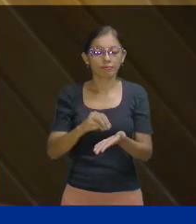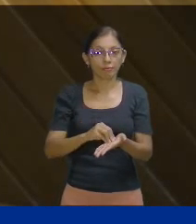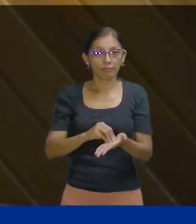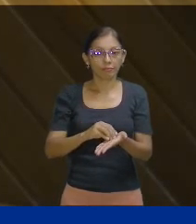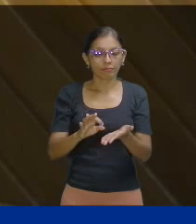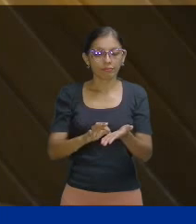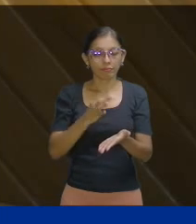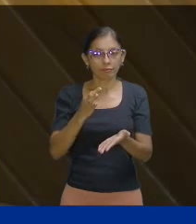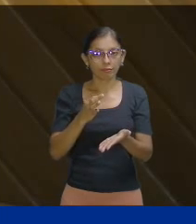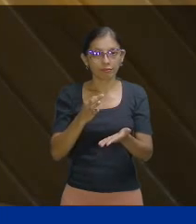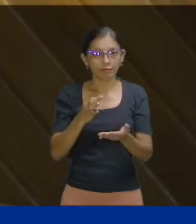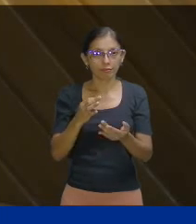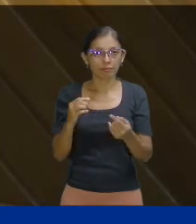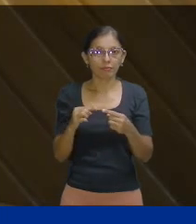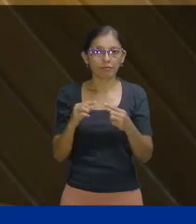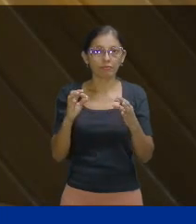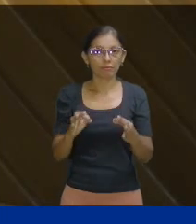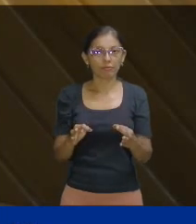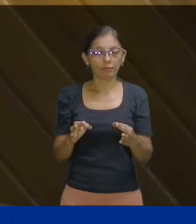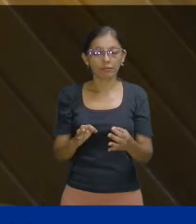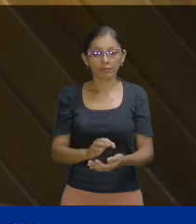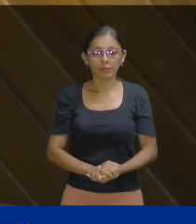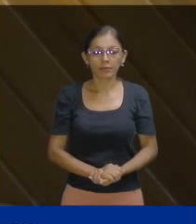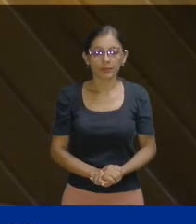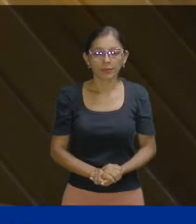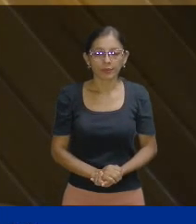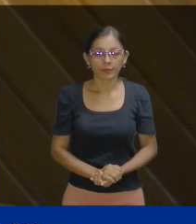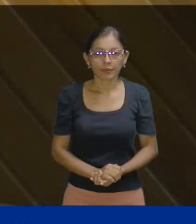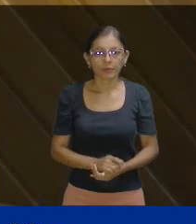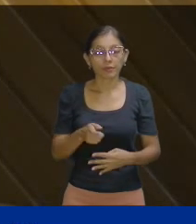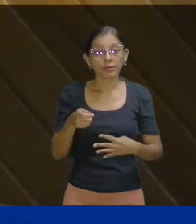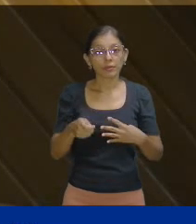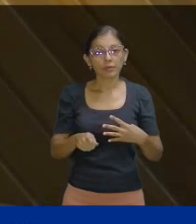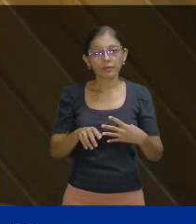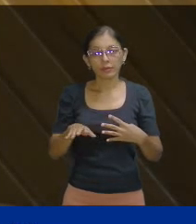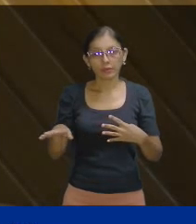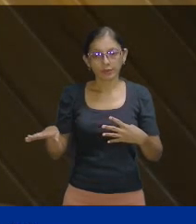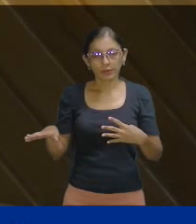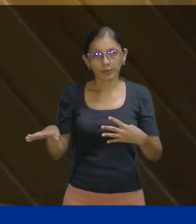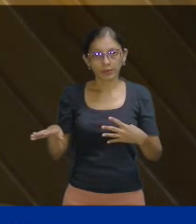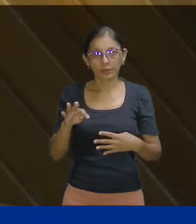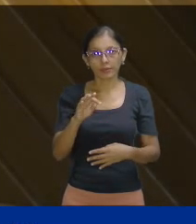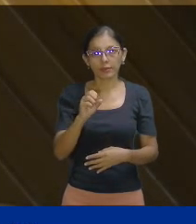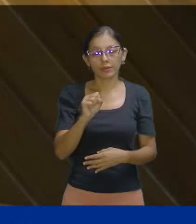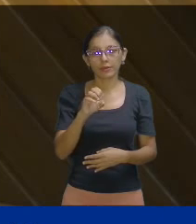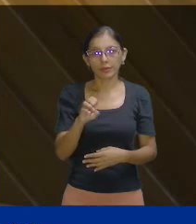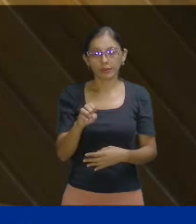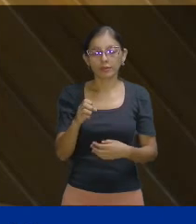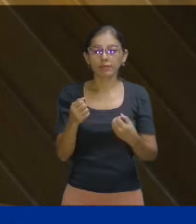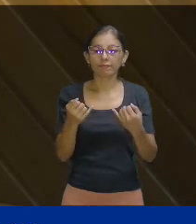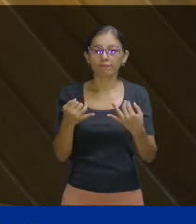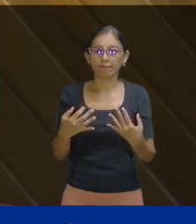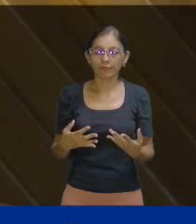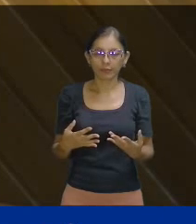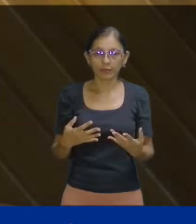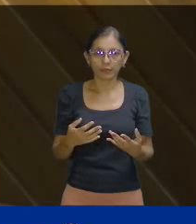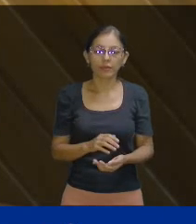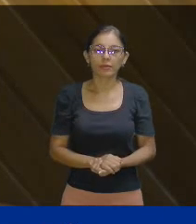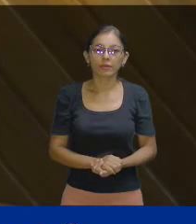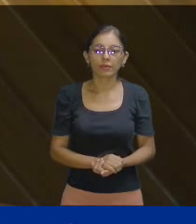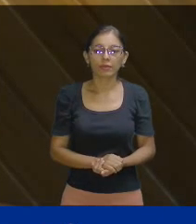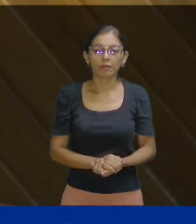do ato oficial. A jurisprudência do TSE reforça a interpretação restritiva